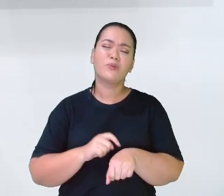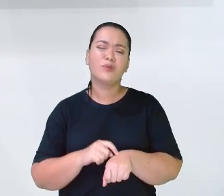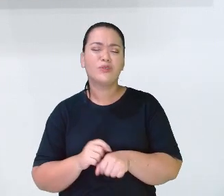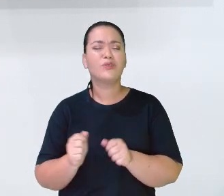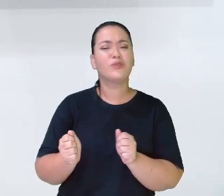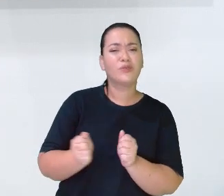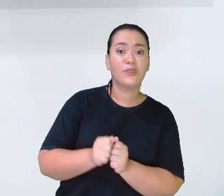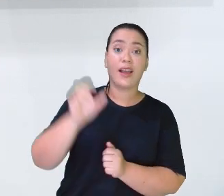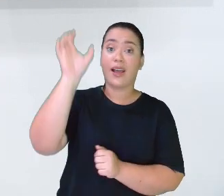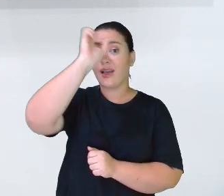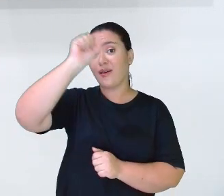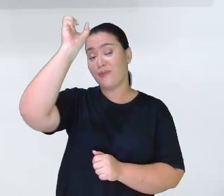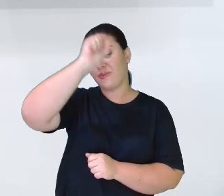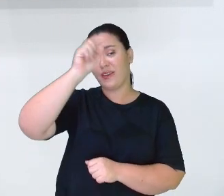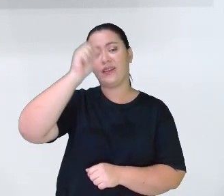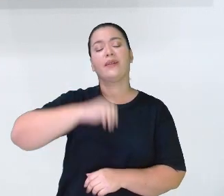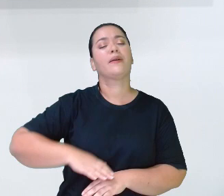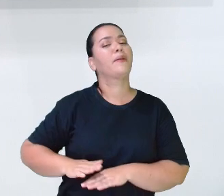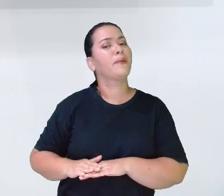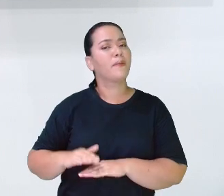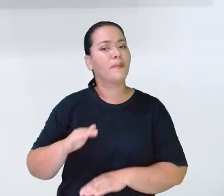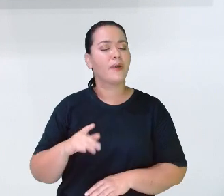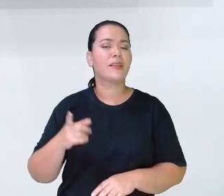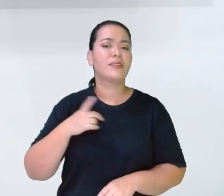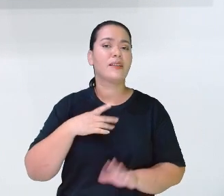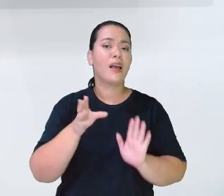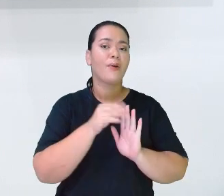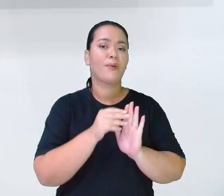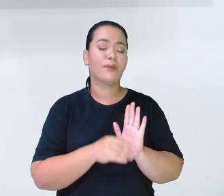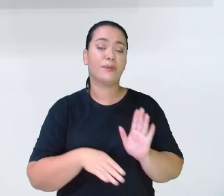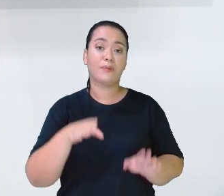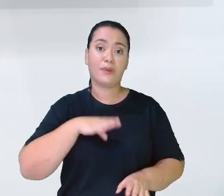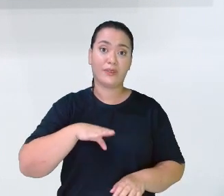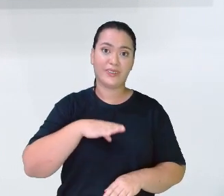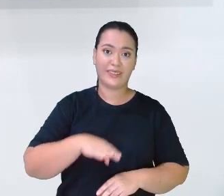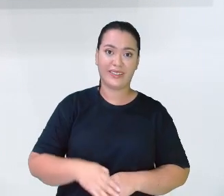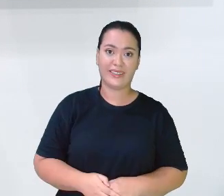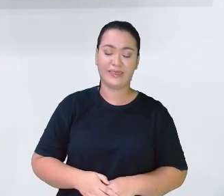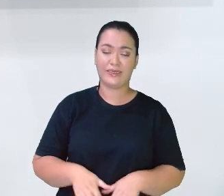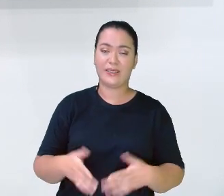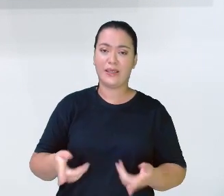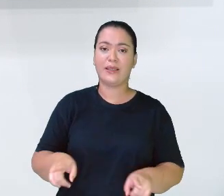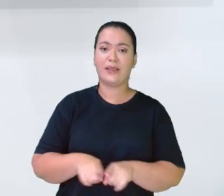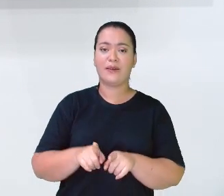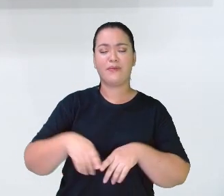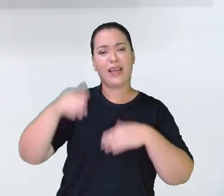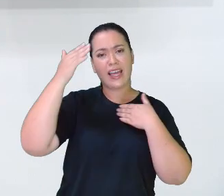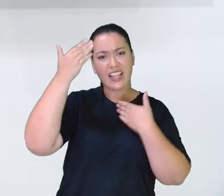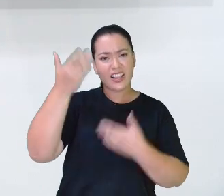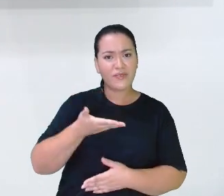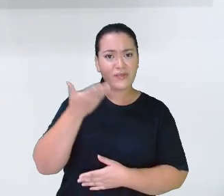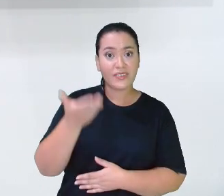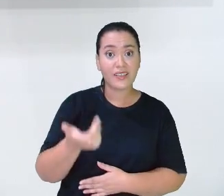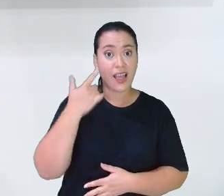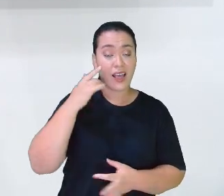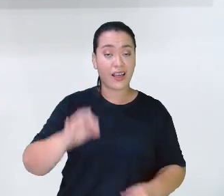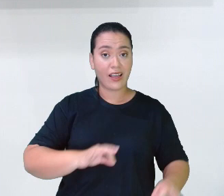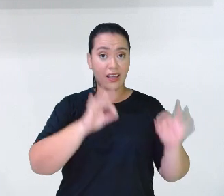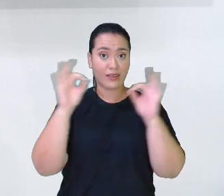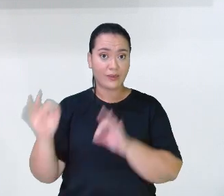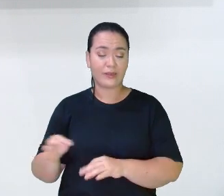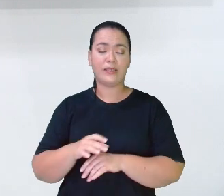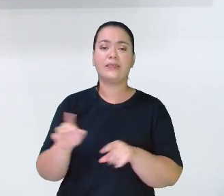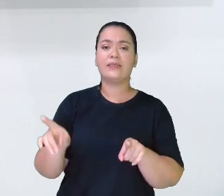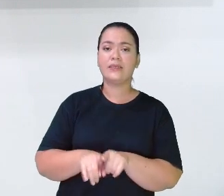juntos aprendendo um pouquinho mais conteúdos de língua portuguesa. Desde já agradeço a você que está aí nos assistindo,